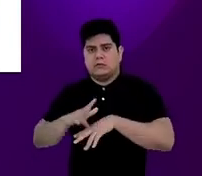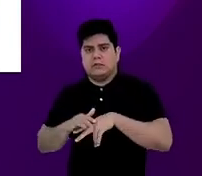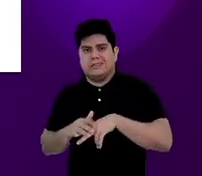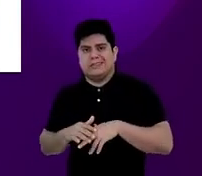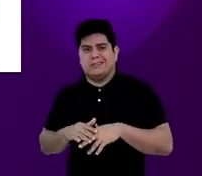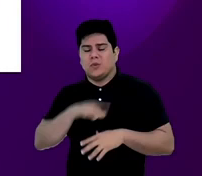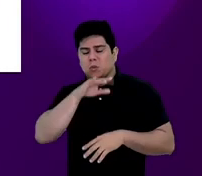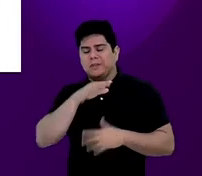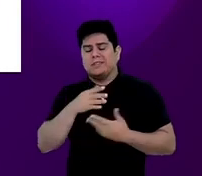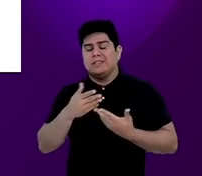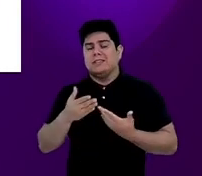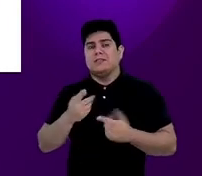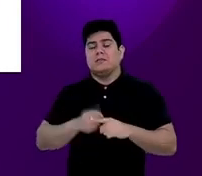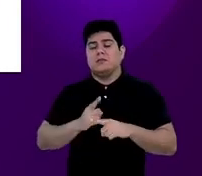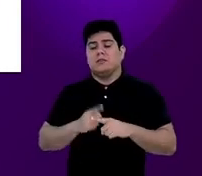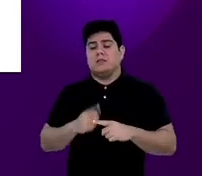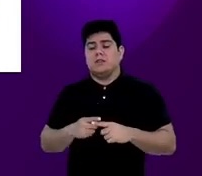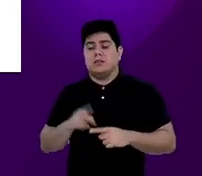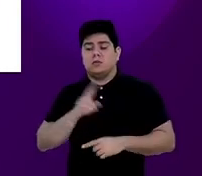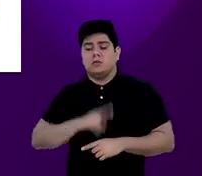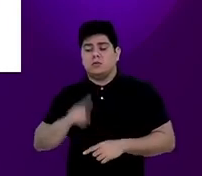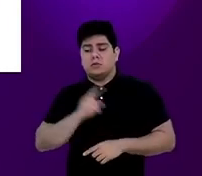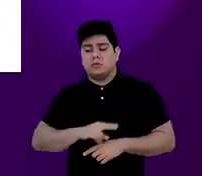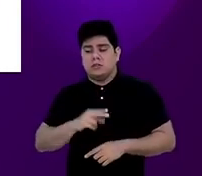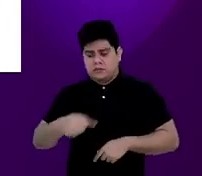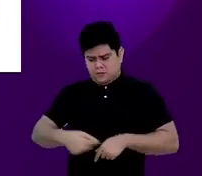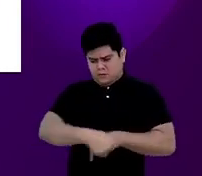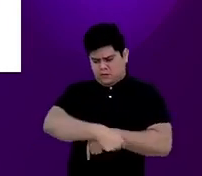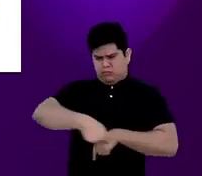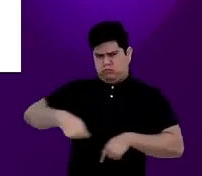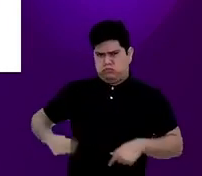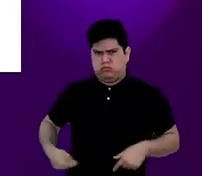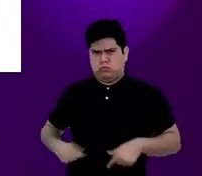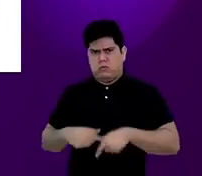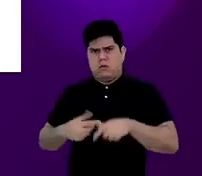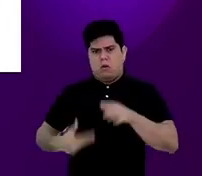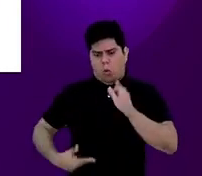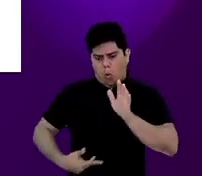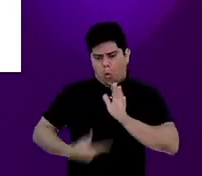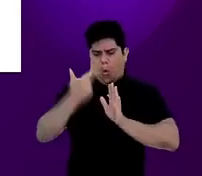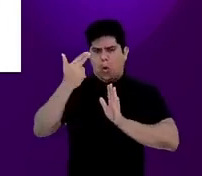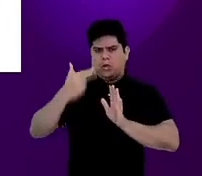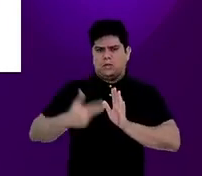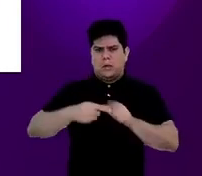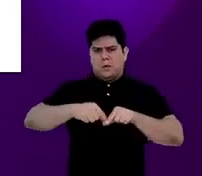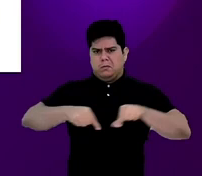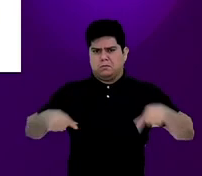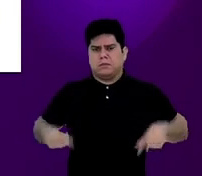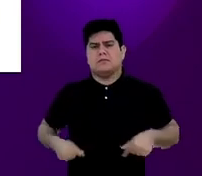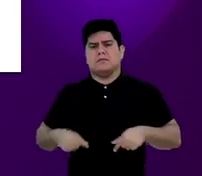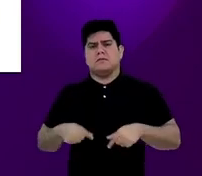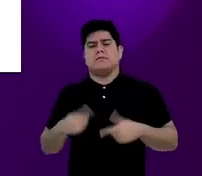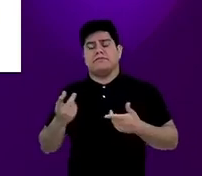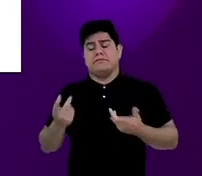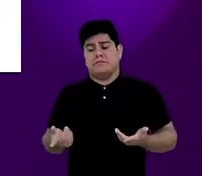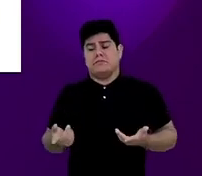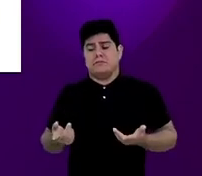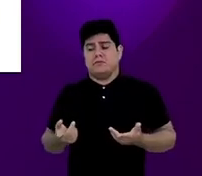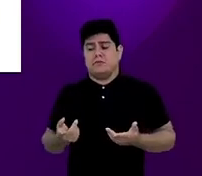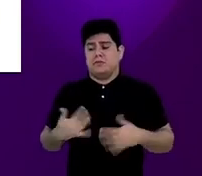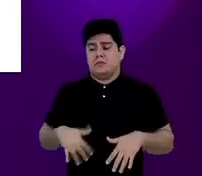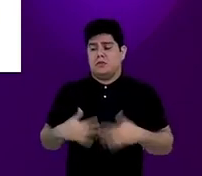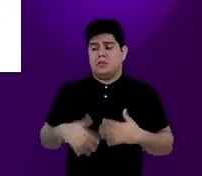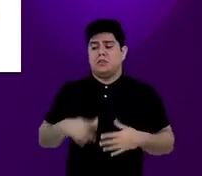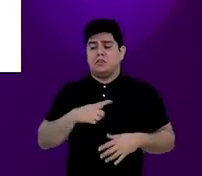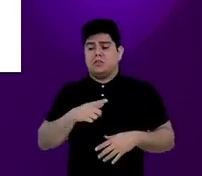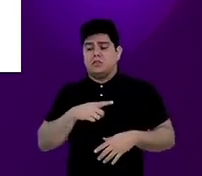E isso, a gente utilizava incisões grandes, na época que grandes incisões significava grandes cirurgiões, e a gente tinha